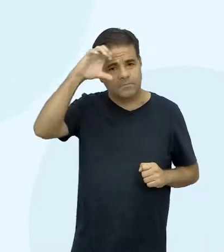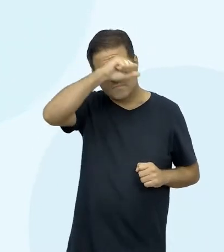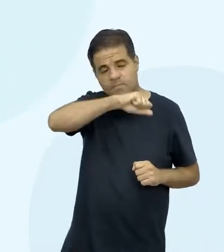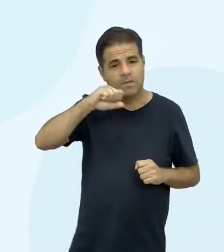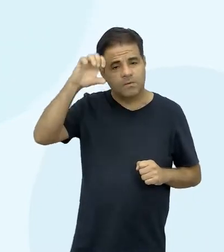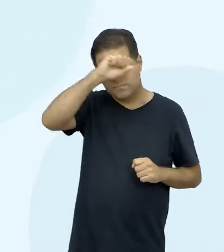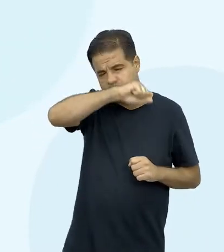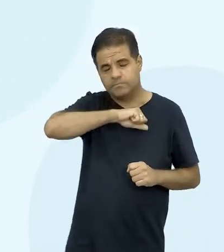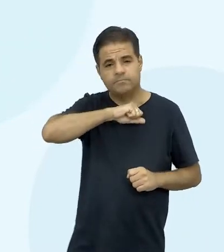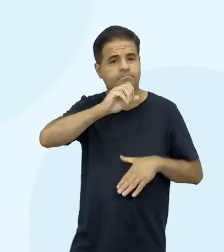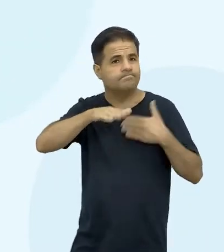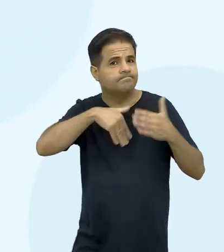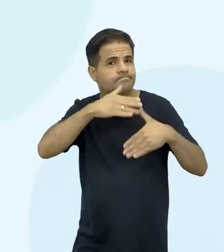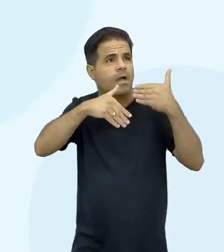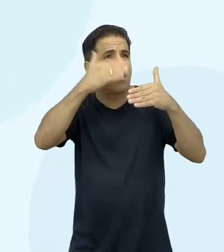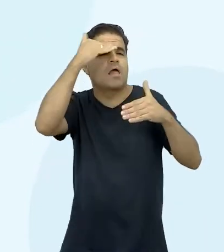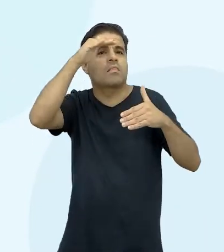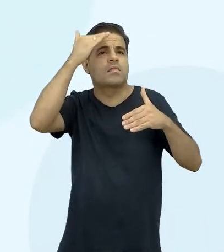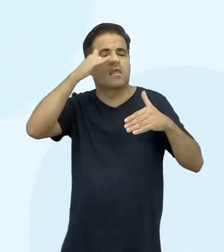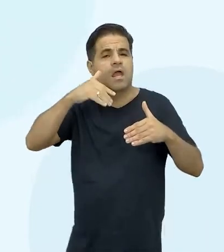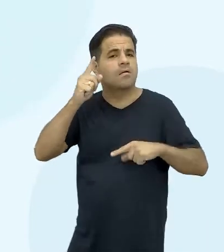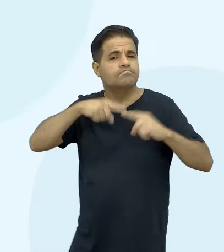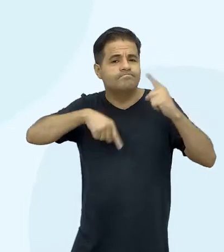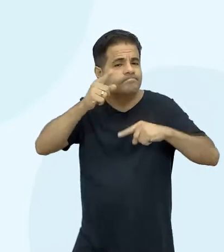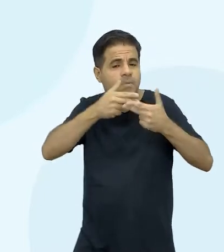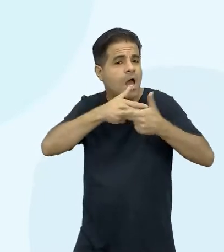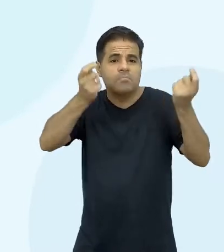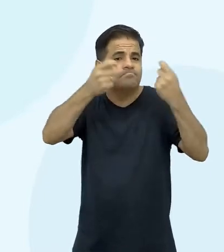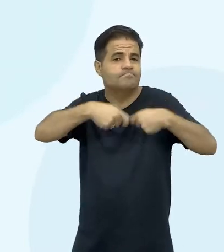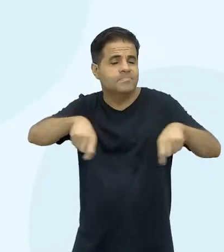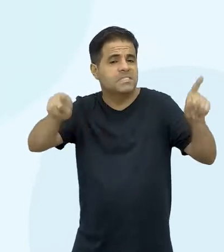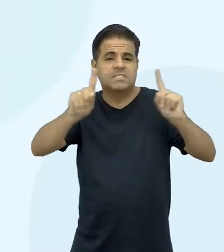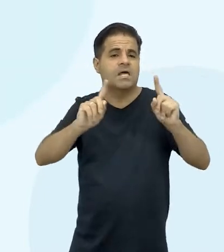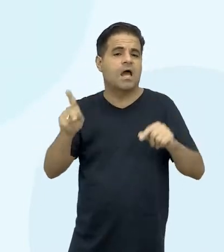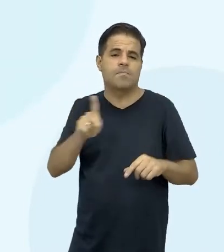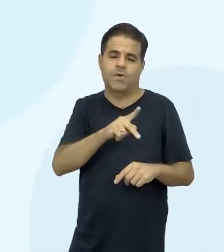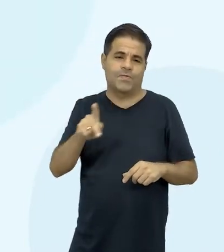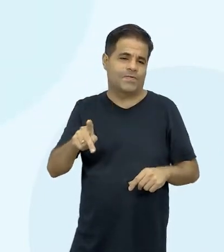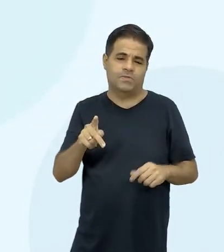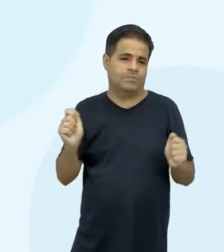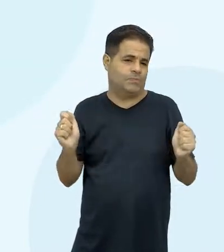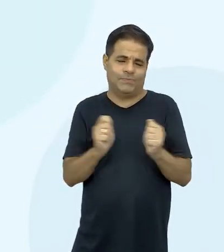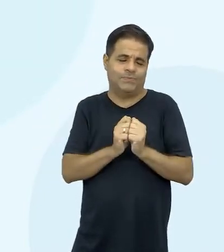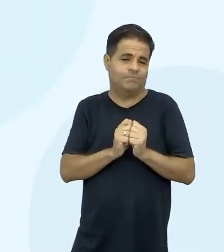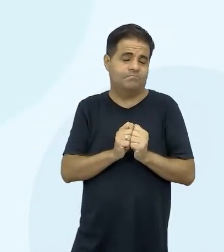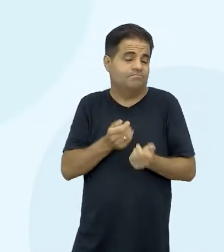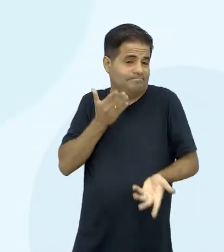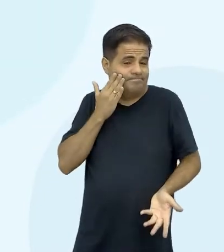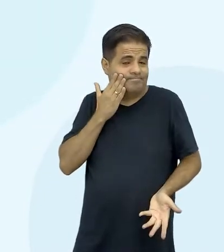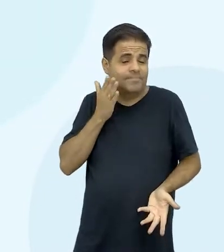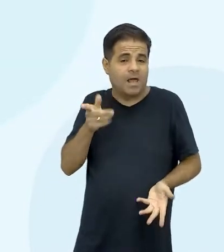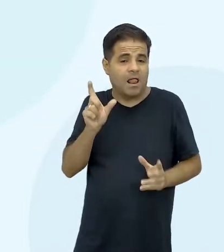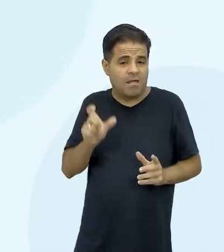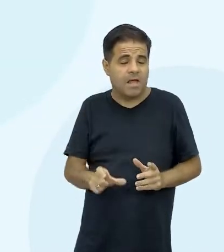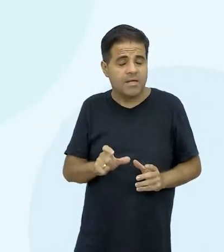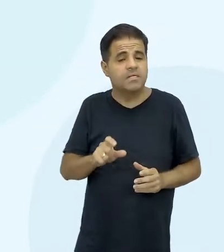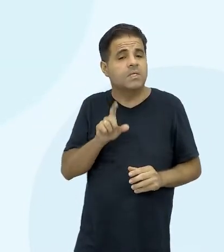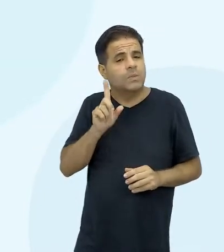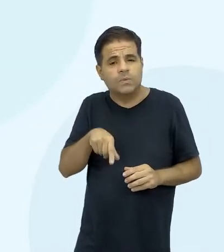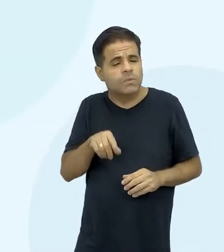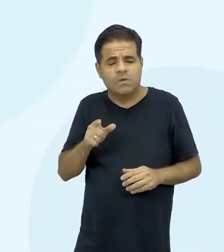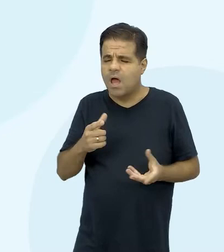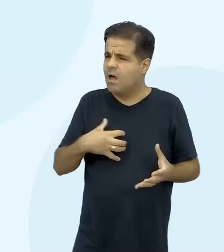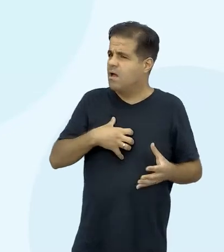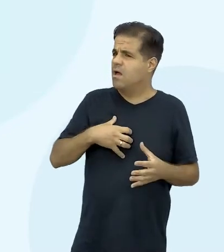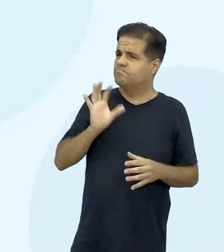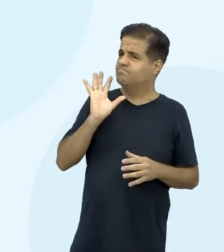aprendessem ou entendessem uma matéria sem precisar de um professor, né? E isso seria